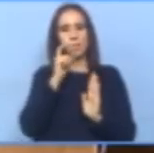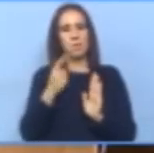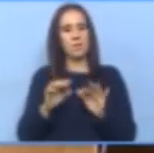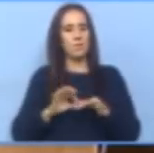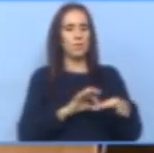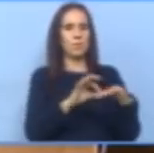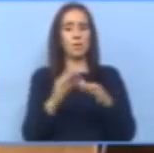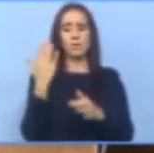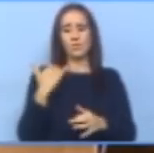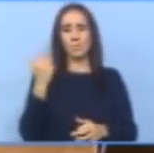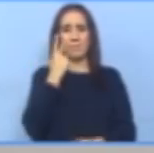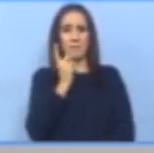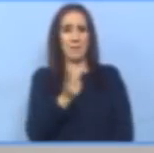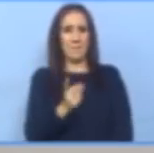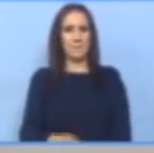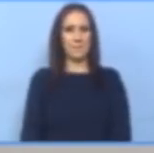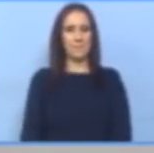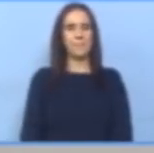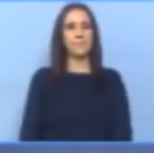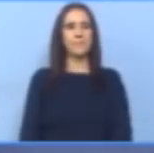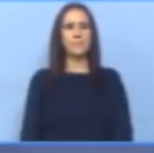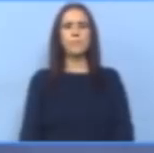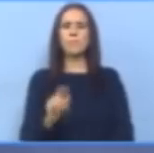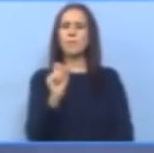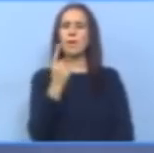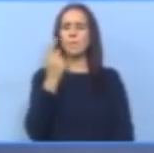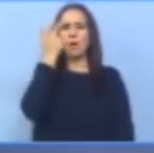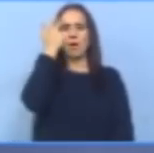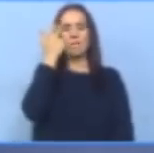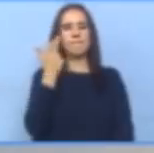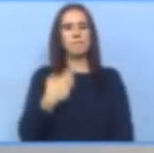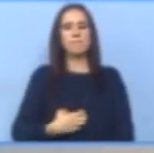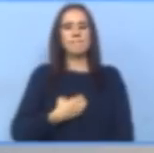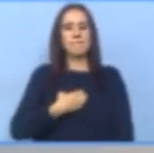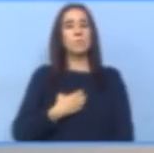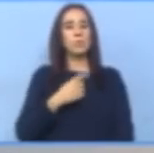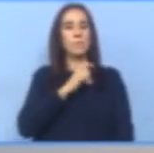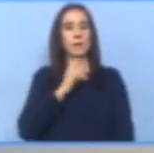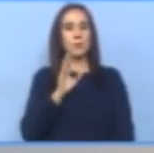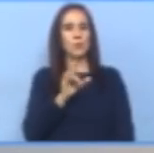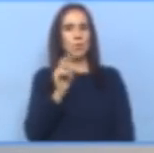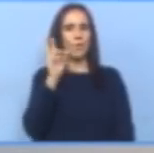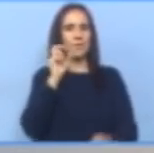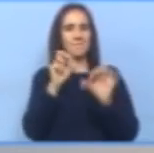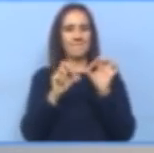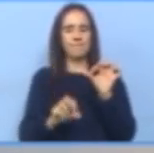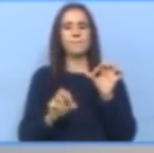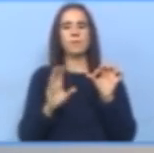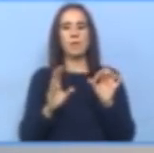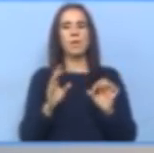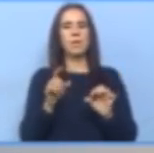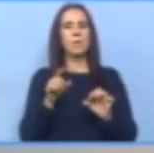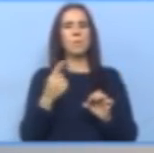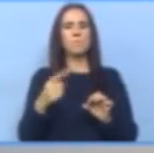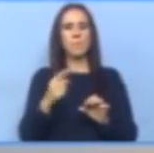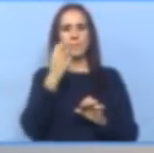comunhão a que somos chamados a viver. Nesta linha, só muito rapidamente, surgiu-me esta intuição ao ouvir o Padre João, que é, não é só aqui a questão do